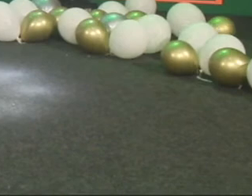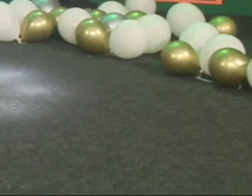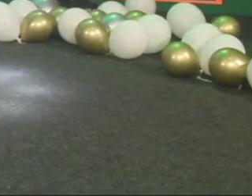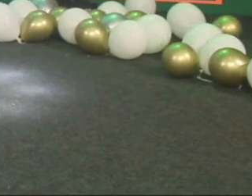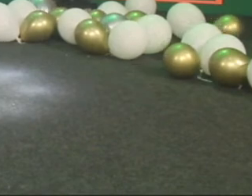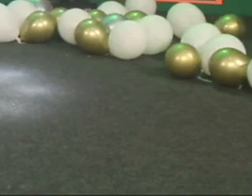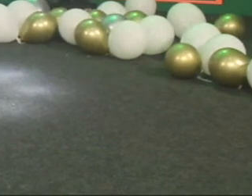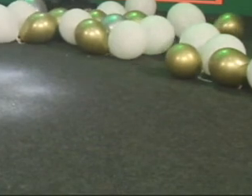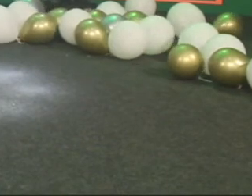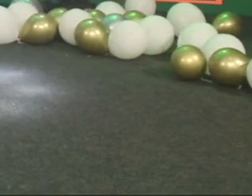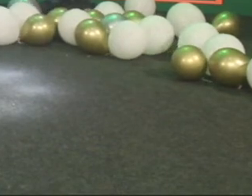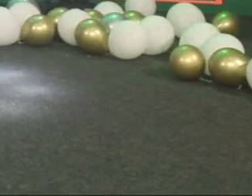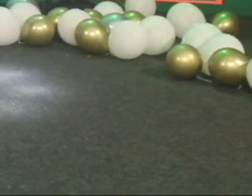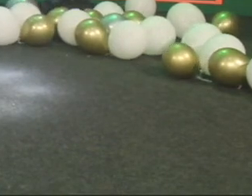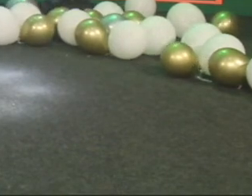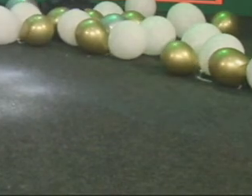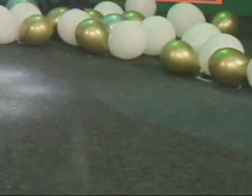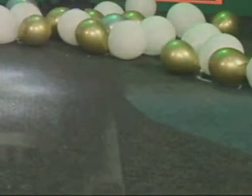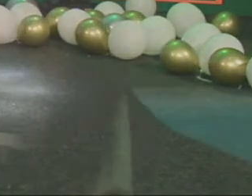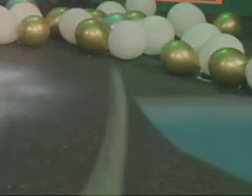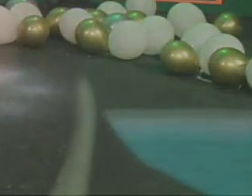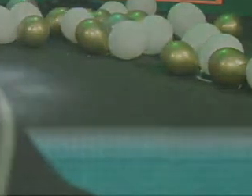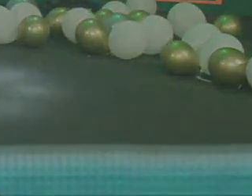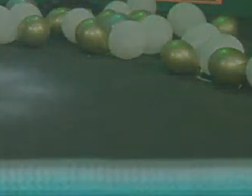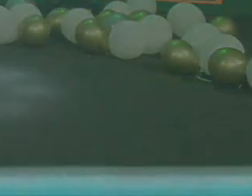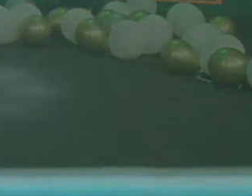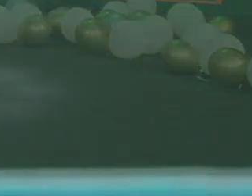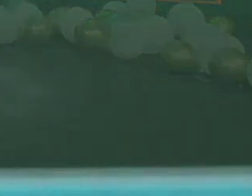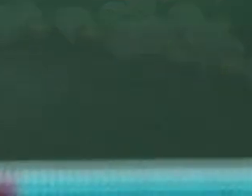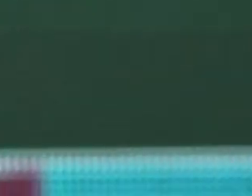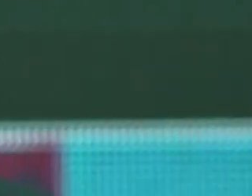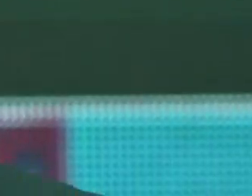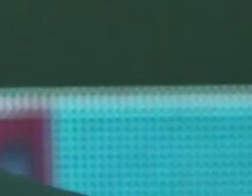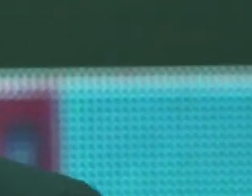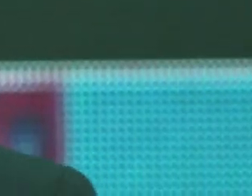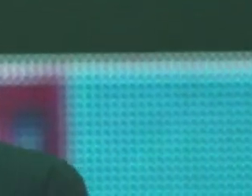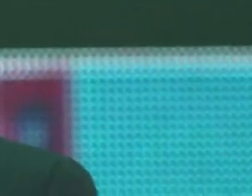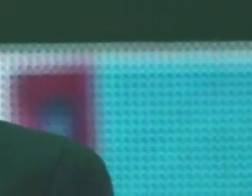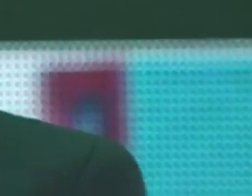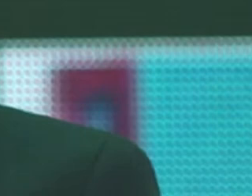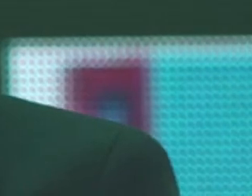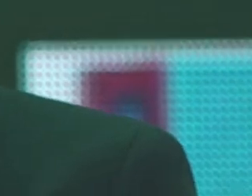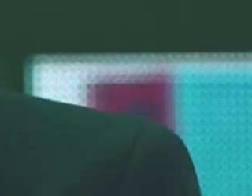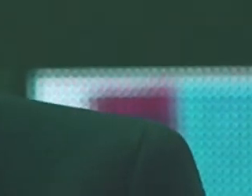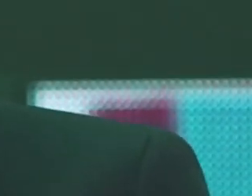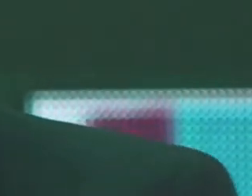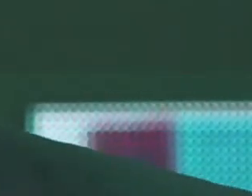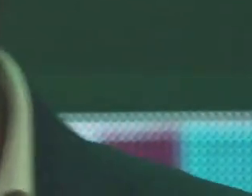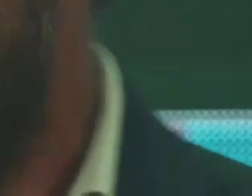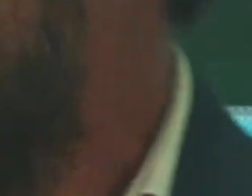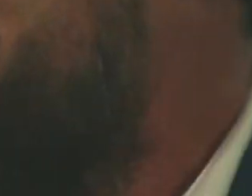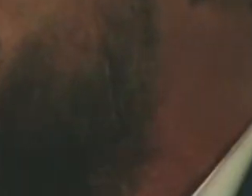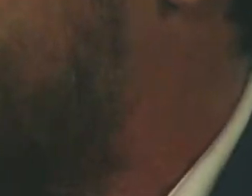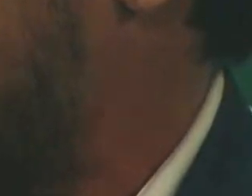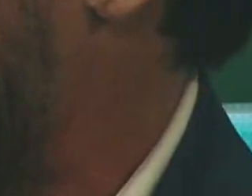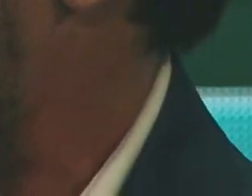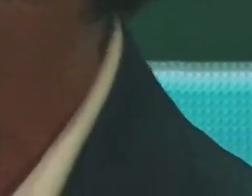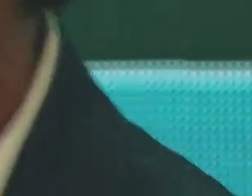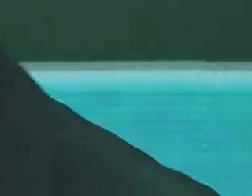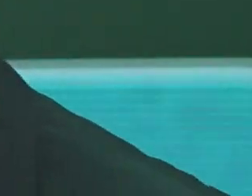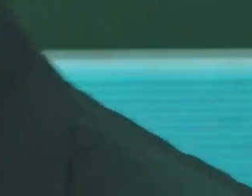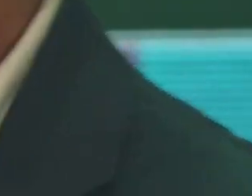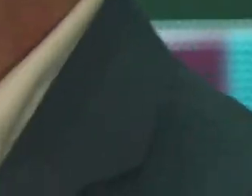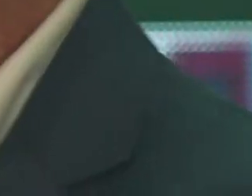é a música e nem qual é a seleção. Vou deixar o cantor agora escolher do fundo do coração. Eu só sei que eu vou fazer um pedido. Não sei se ele vai